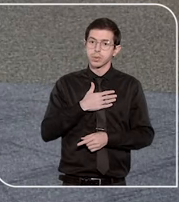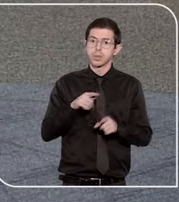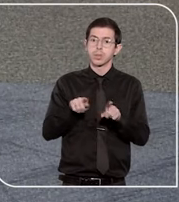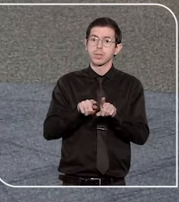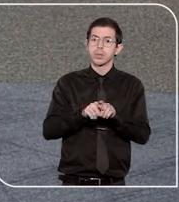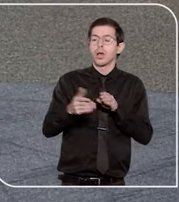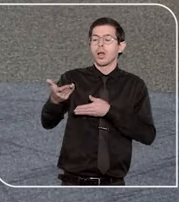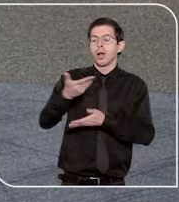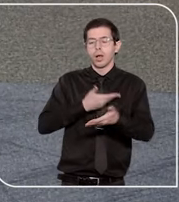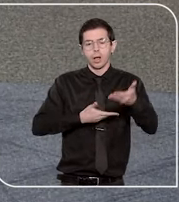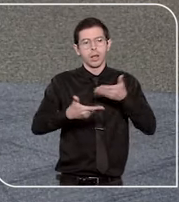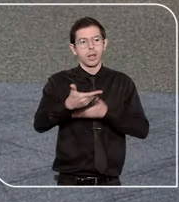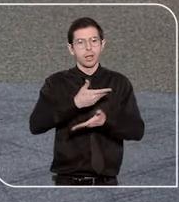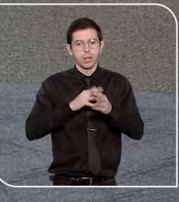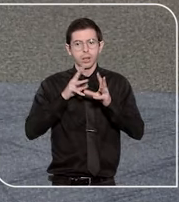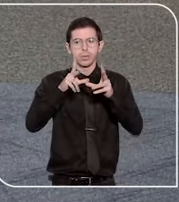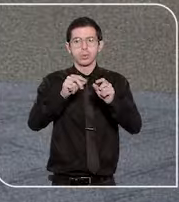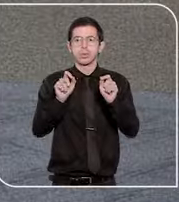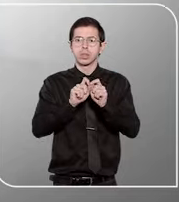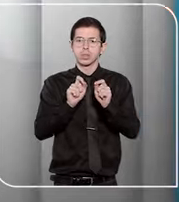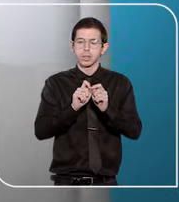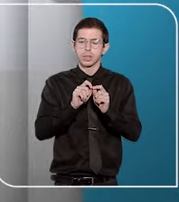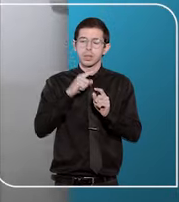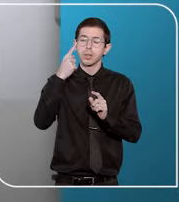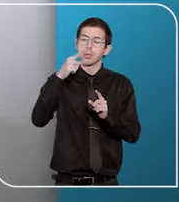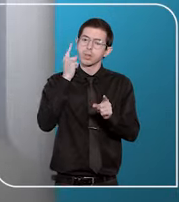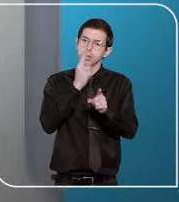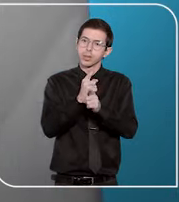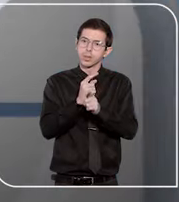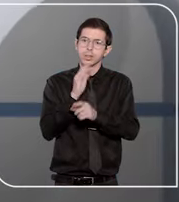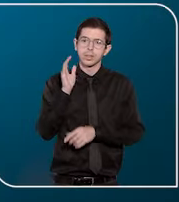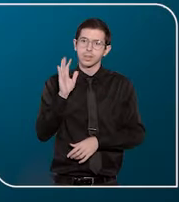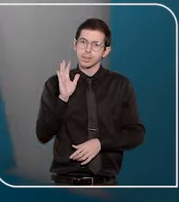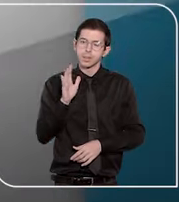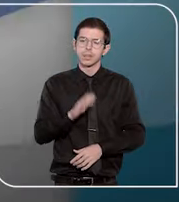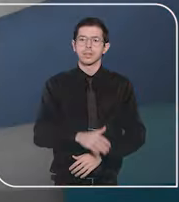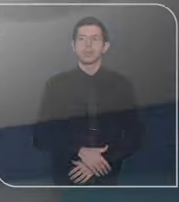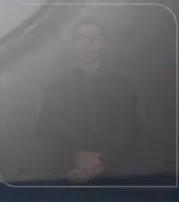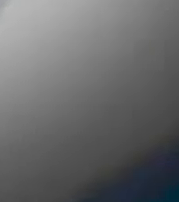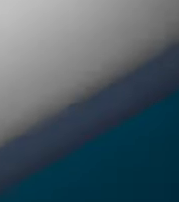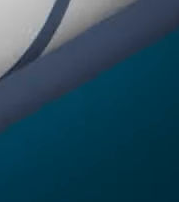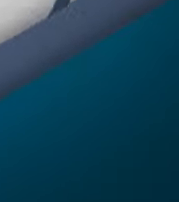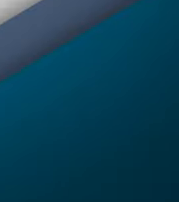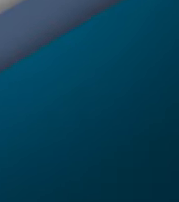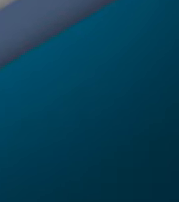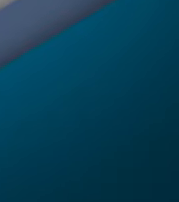todo o nosso conteúdo. A gente se encontra. Thank you.